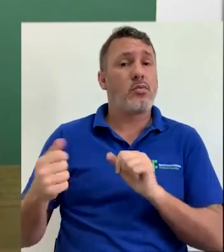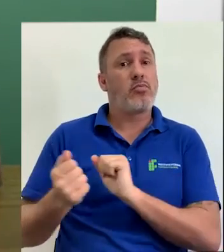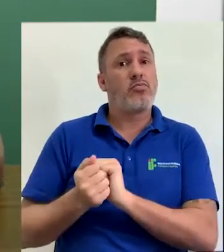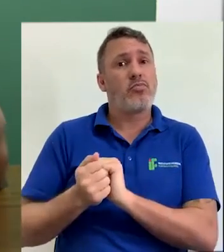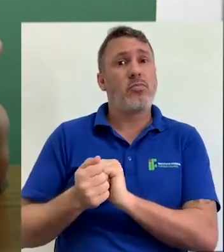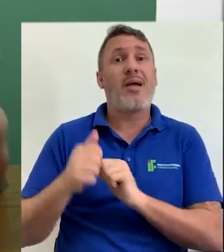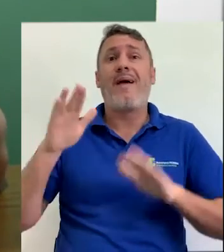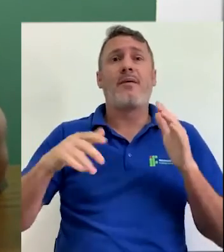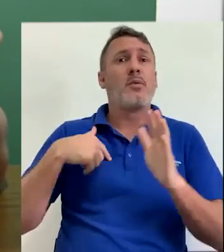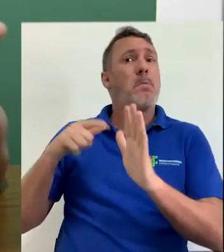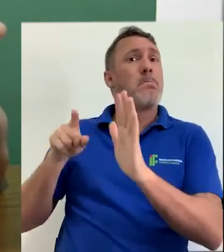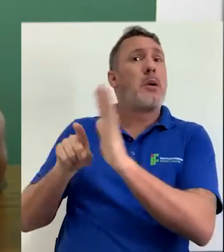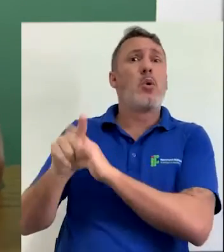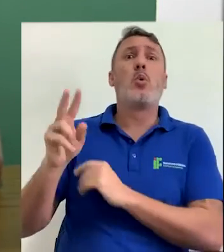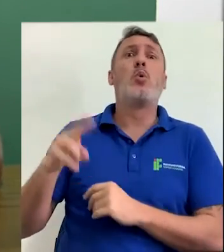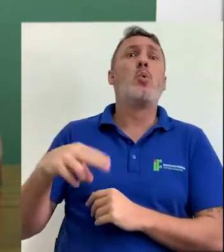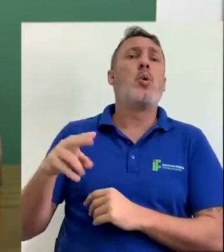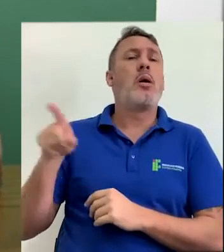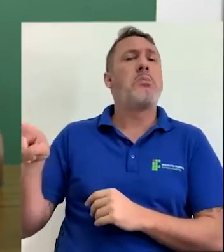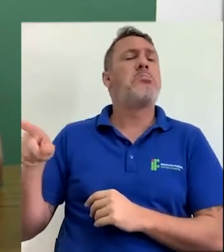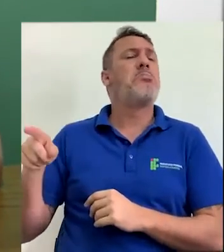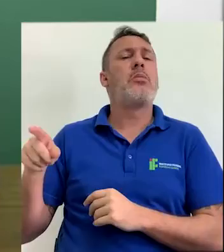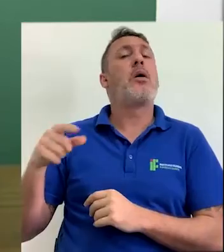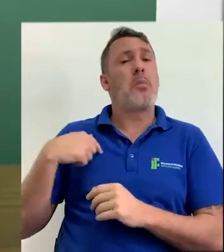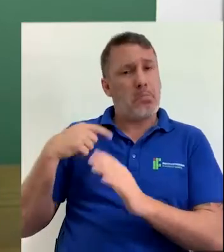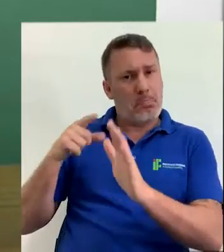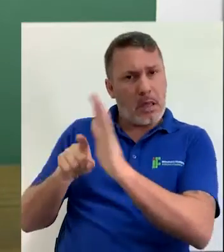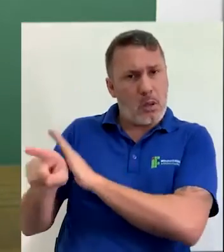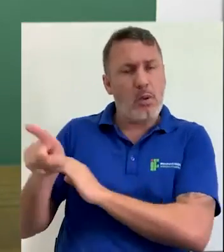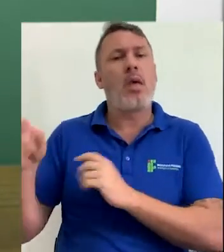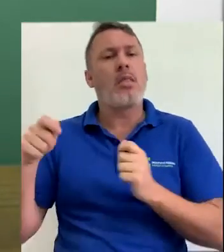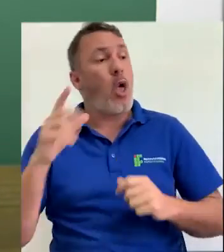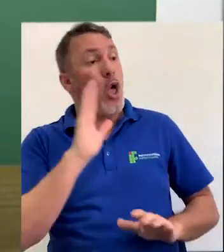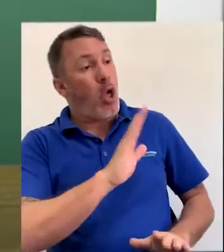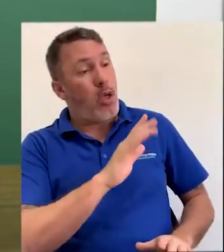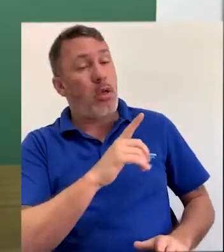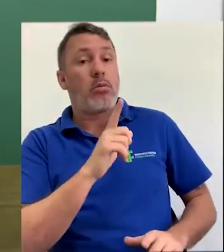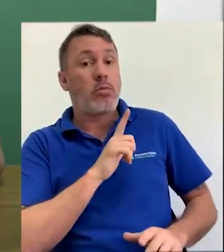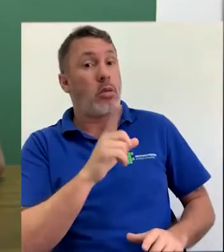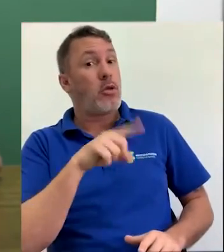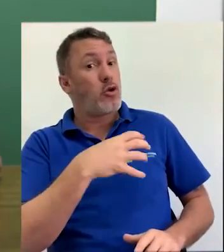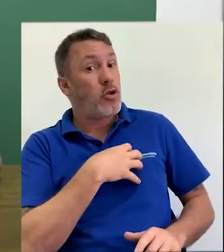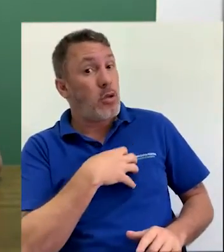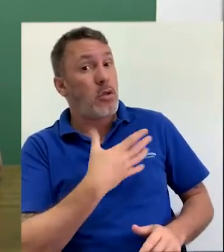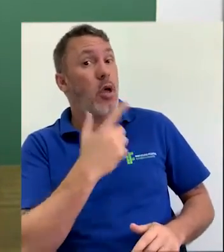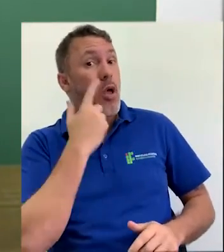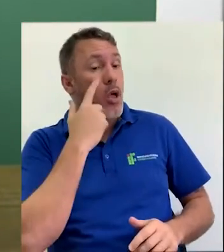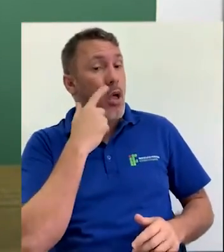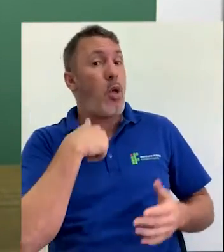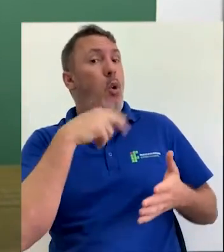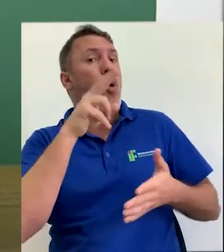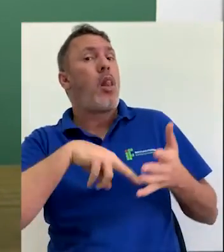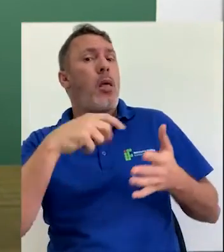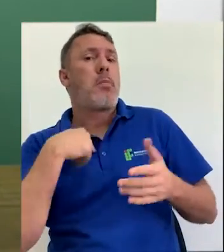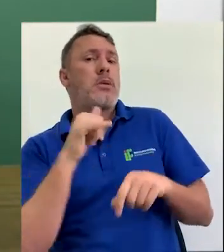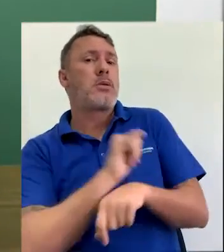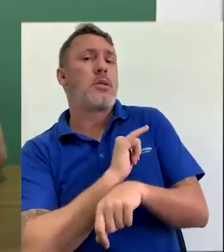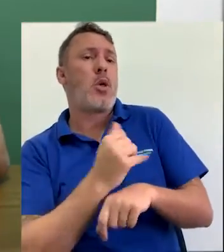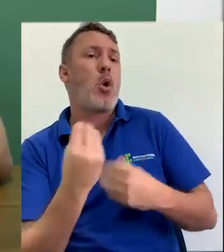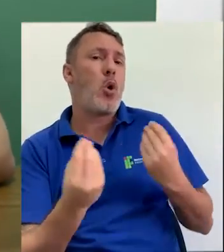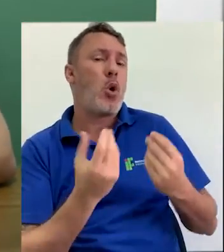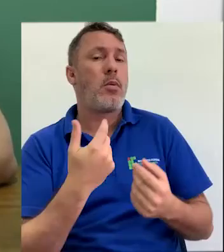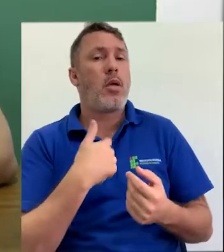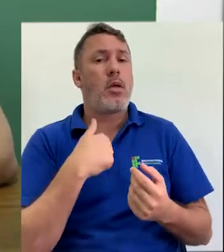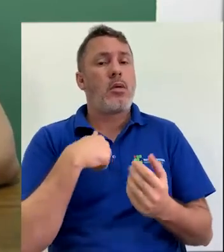que você nunca perguntou, mas ele pode chegar e falar, olha, eu estudo dessa forma, eu leio dessa forma,